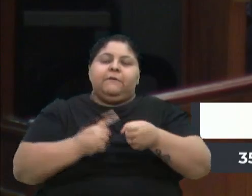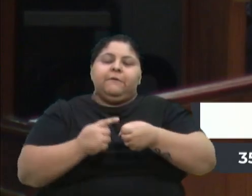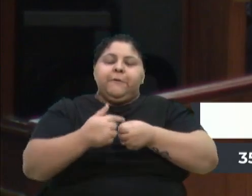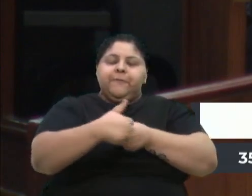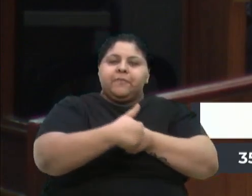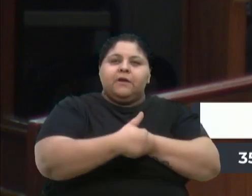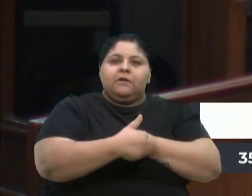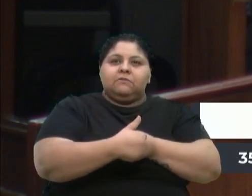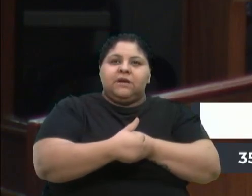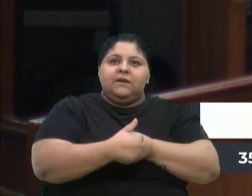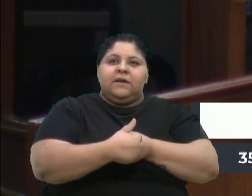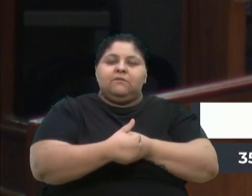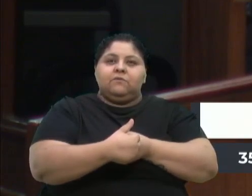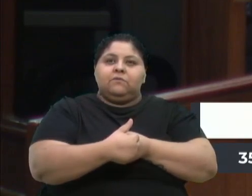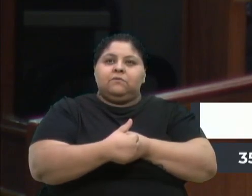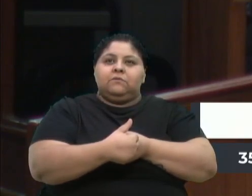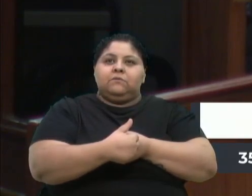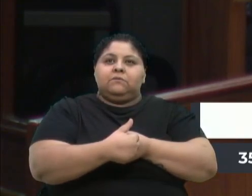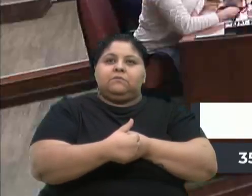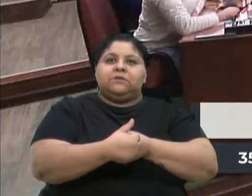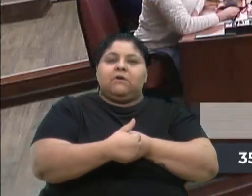Quem foi o primeiro que pediu? Sandro Fantinel.